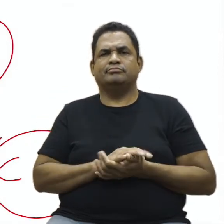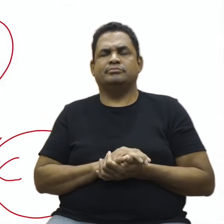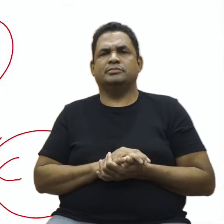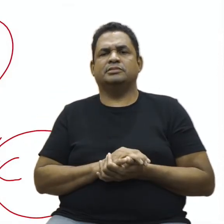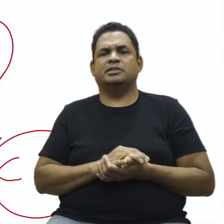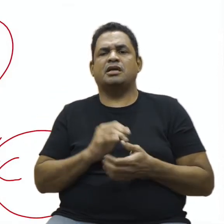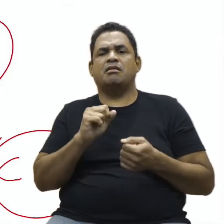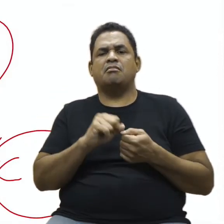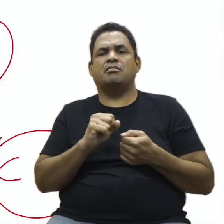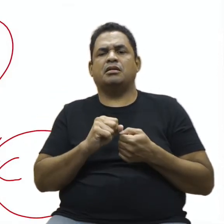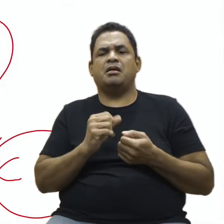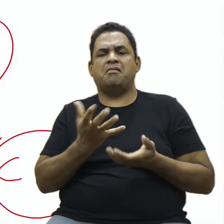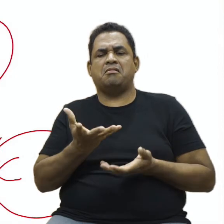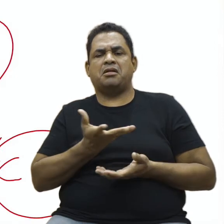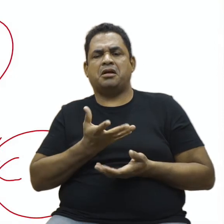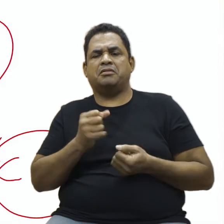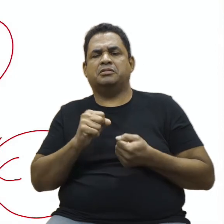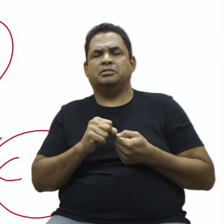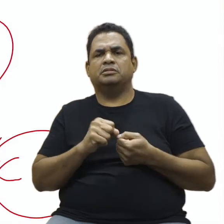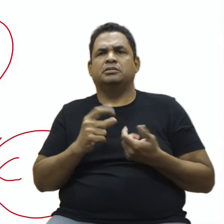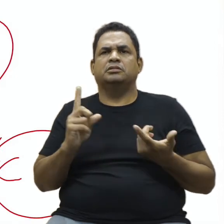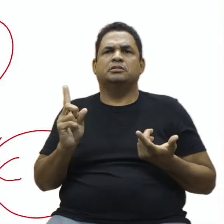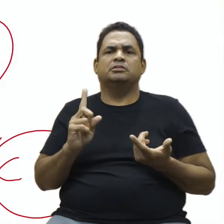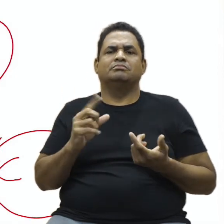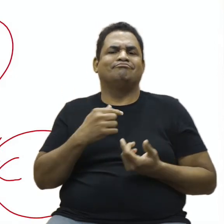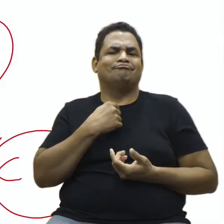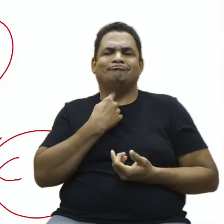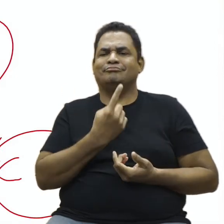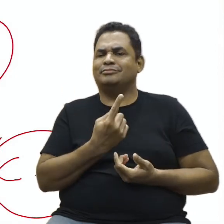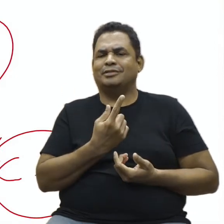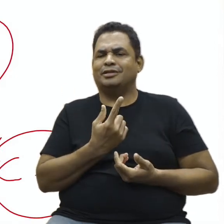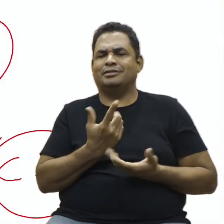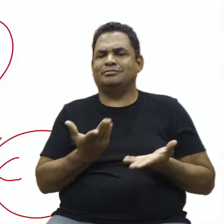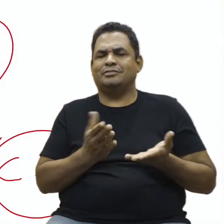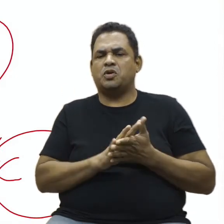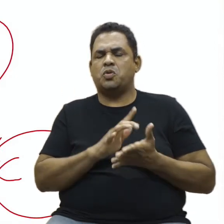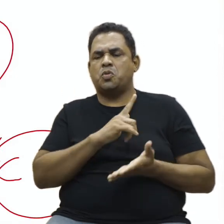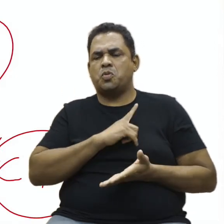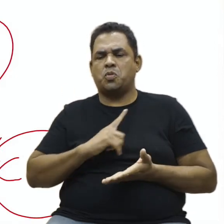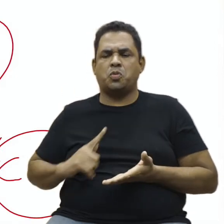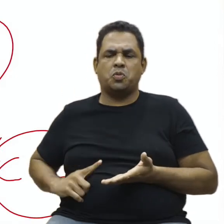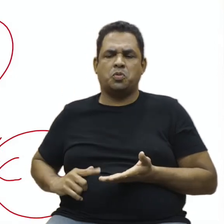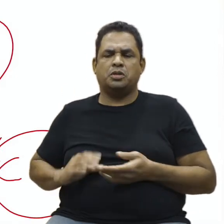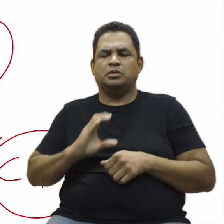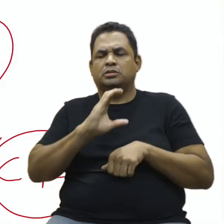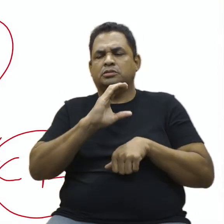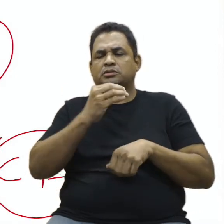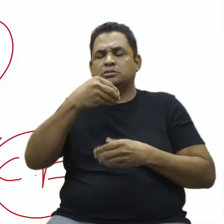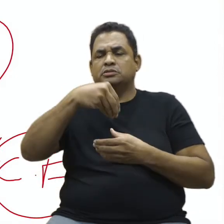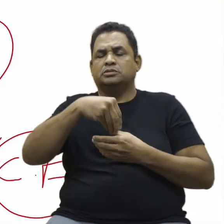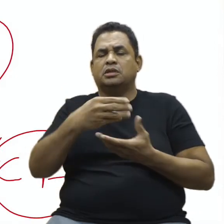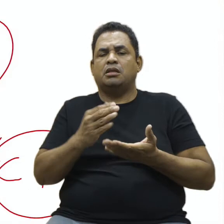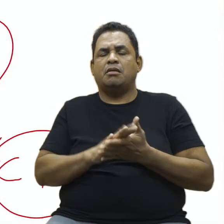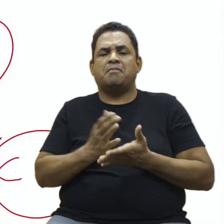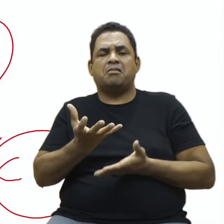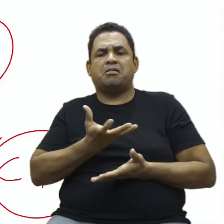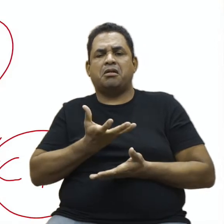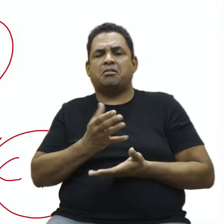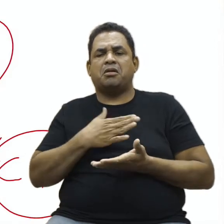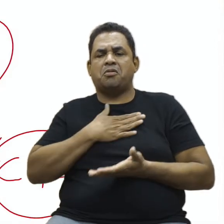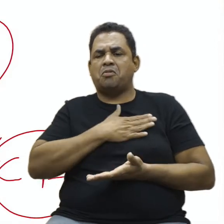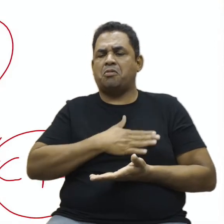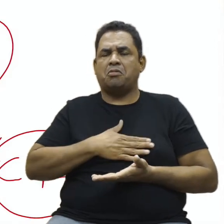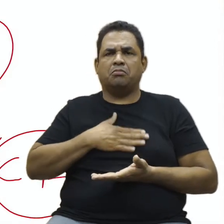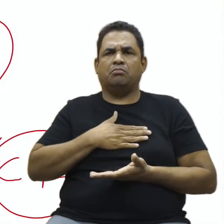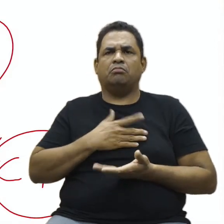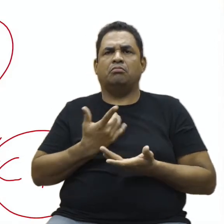faça só porque eu quero fazer. Não existe isso num governo constitucional. Não é porque eu quero, porque eu gosto,